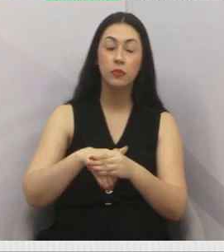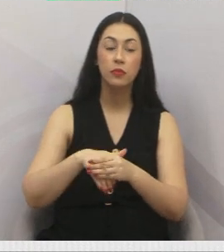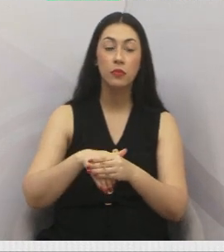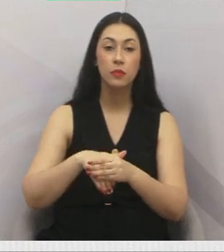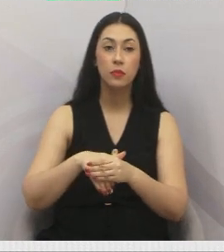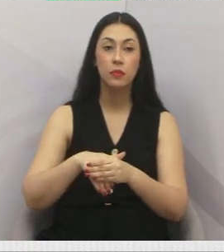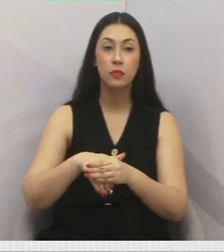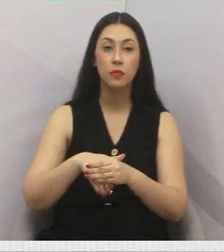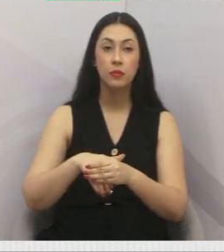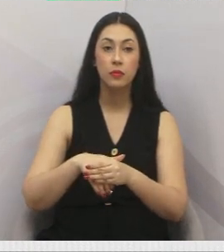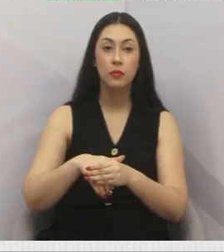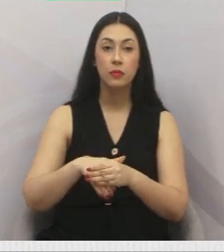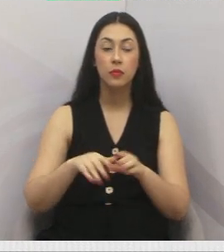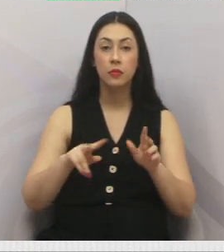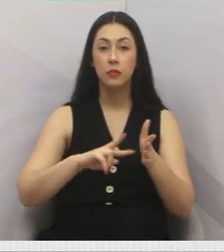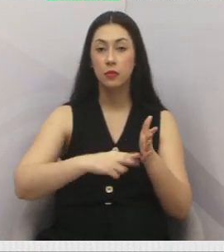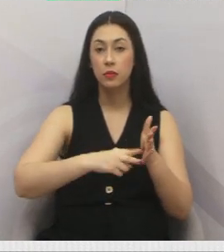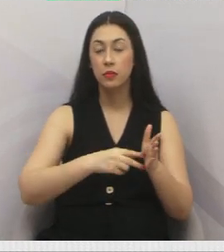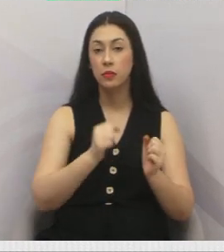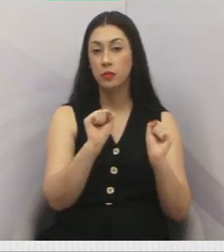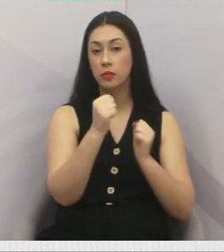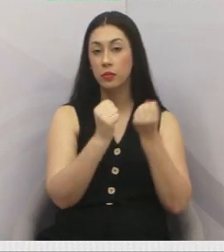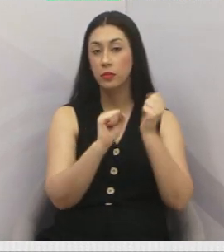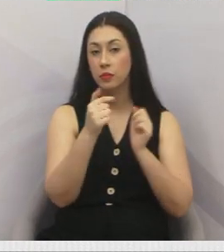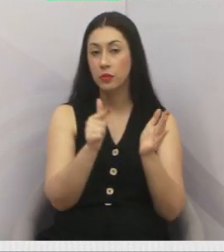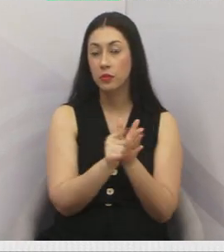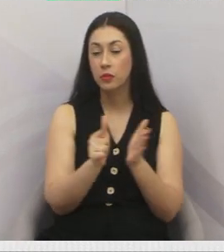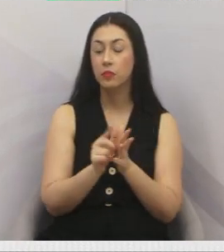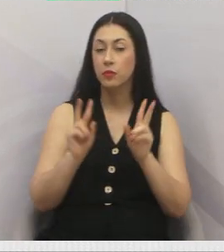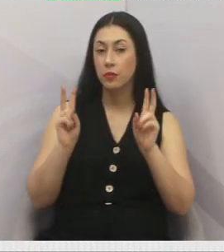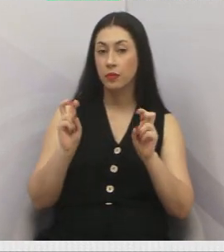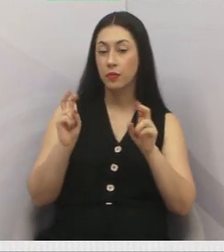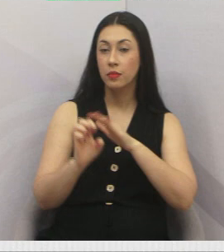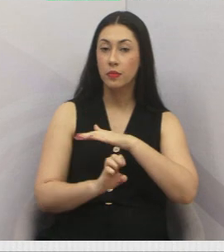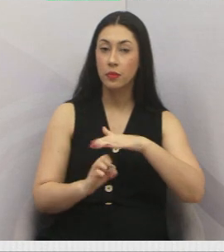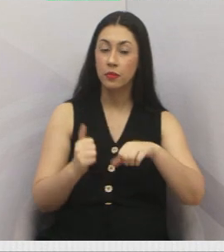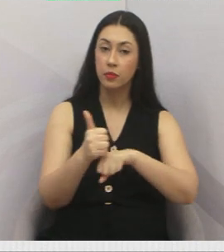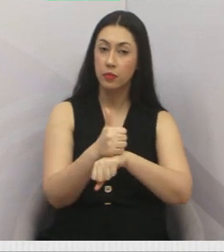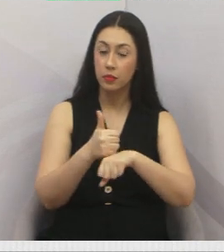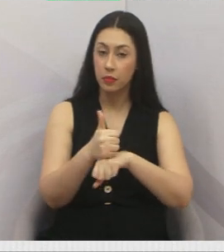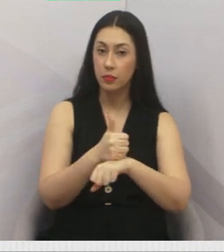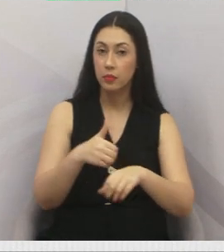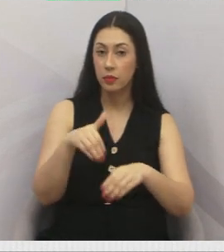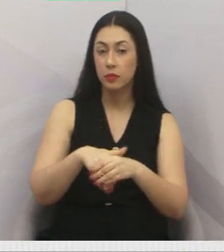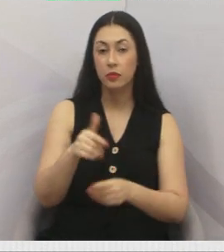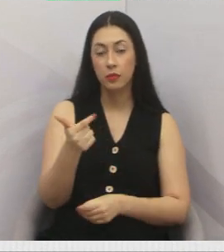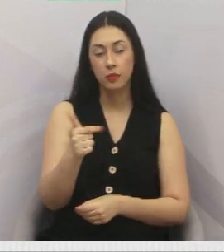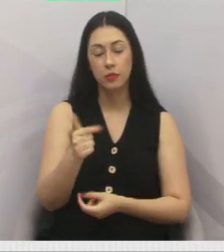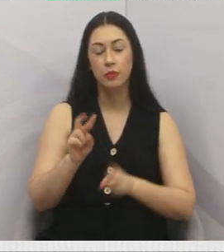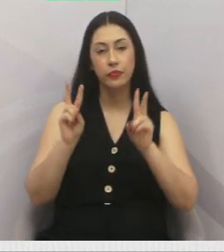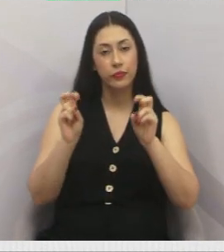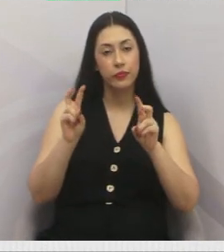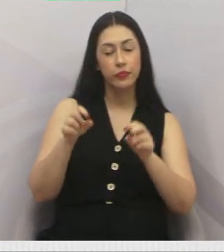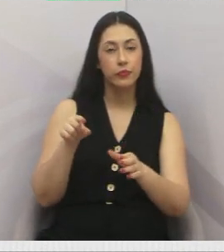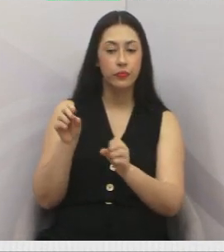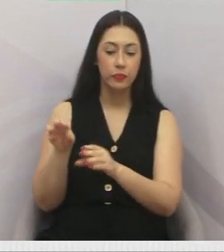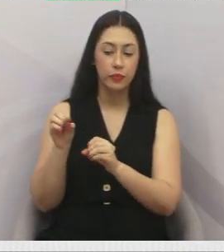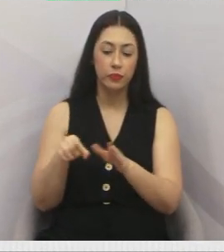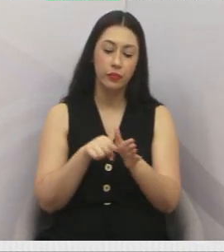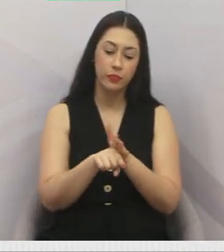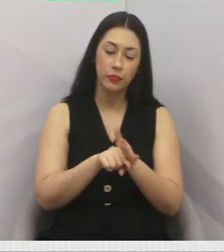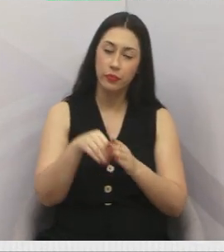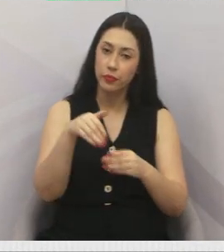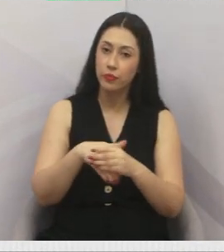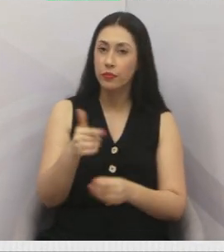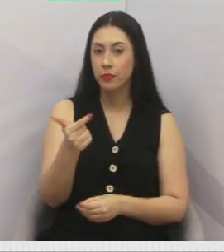classe sindical, um voto para sindicatos papeleiros. Segmento empresas ou entidades profissionais, voto em branco. Segmento entidades acadêmicas,